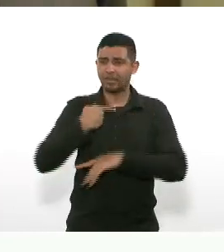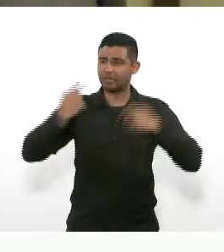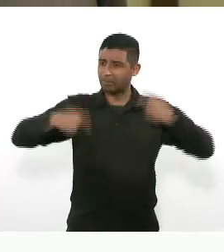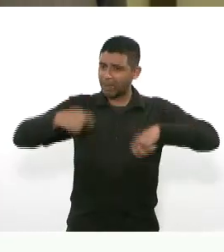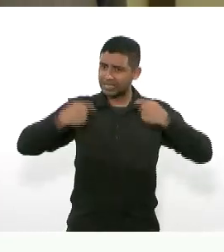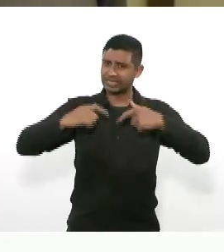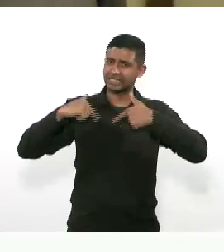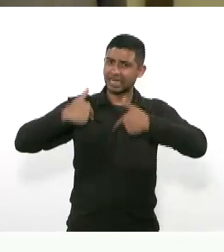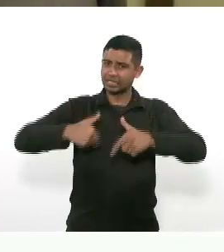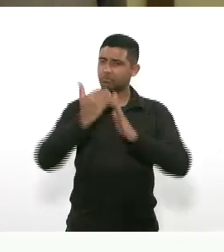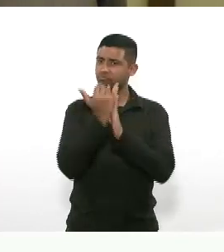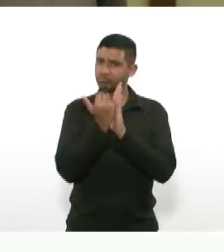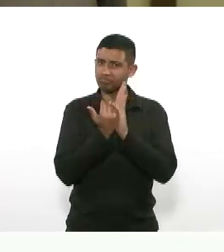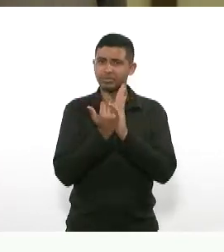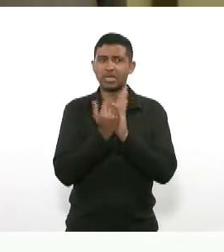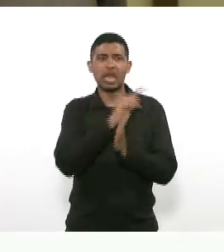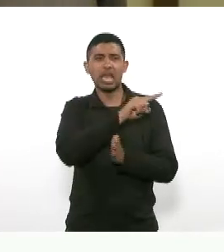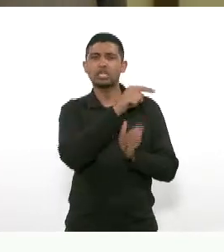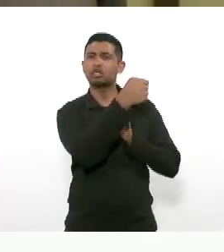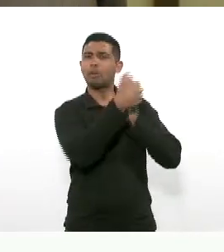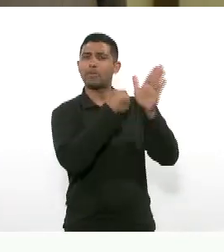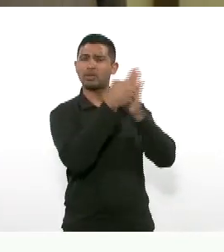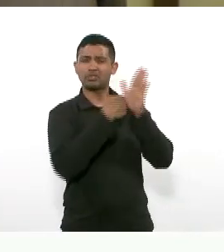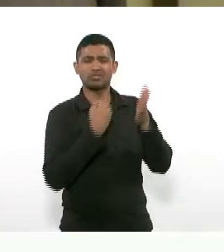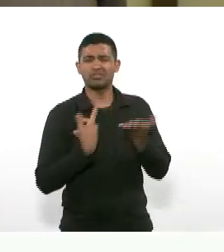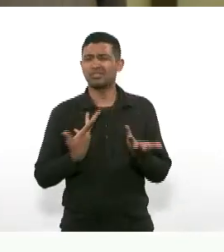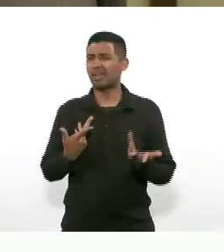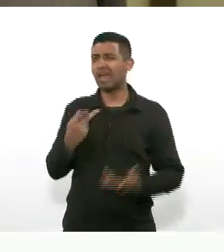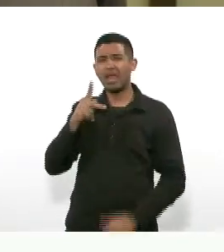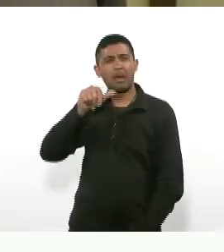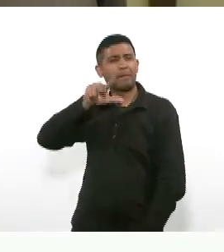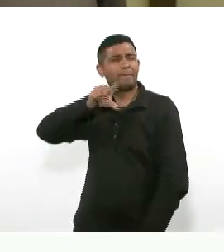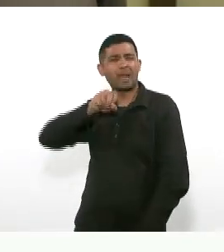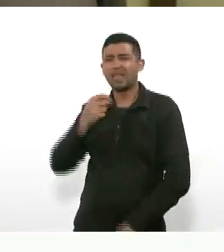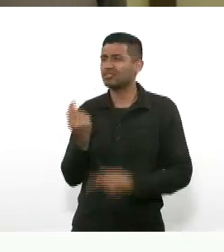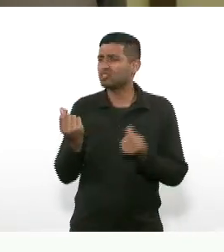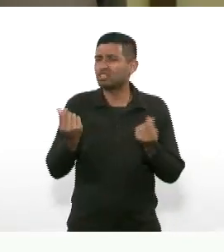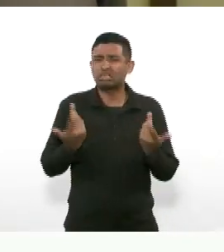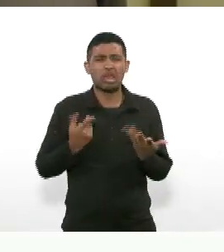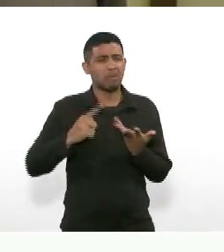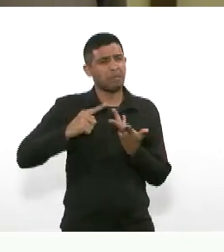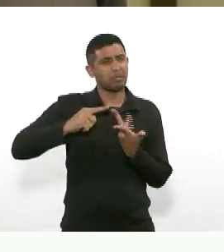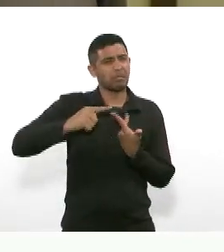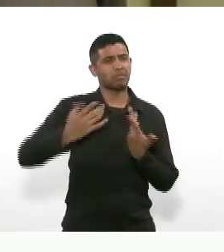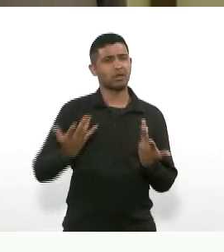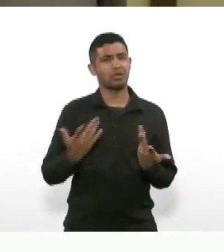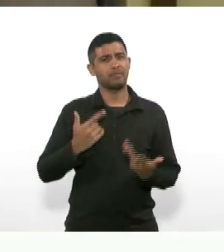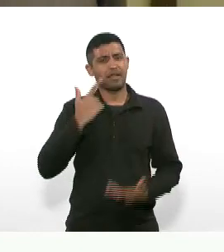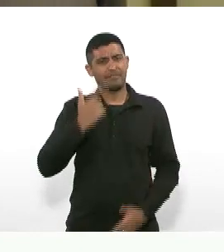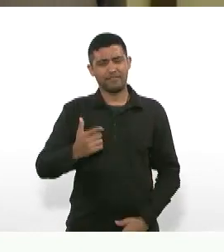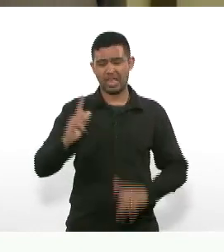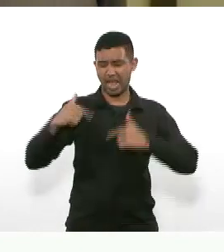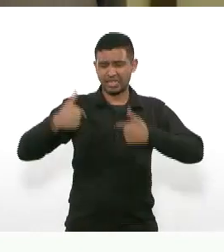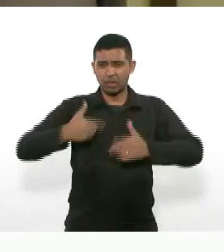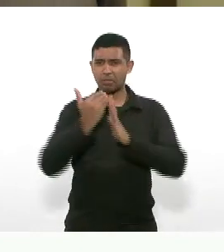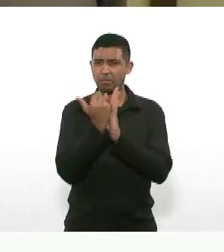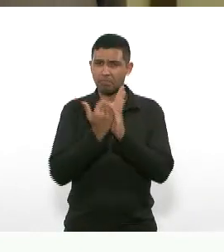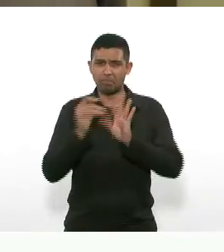plano, fomos indagar sobre plano, mas plano, dinheiro, não sei o quê. A questão do plano não é